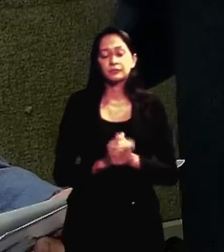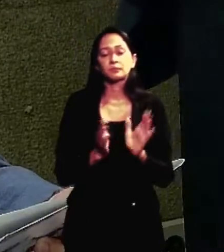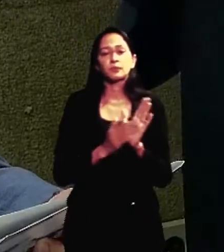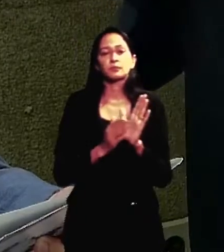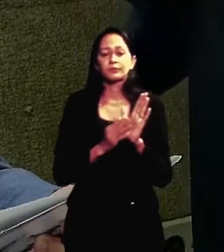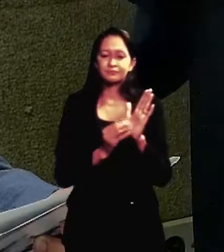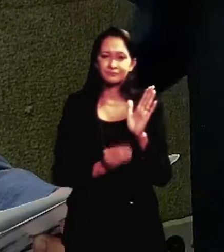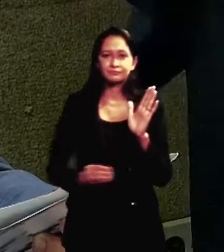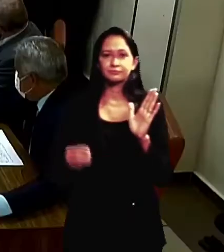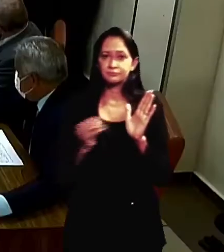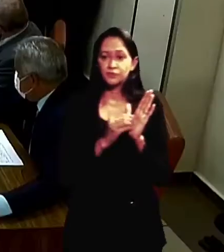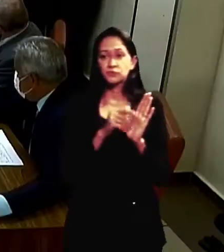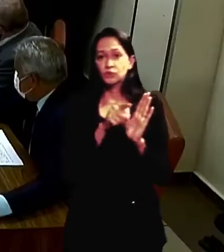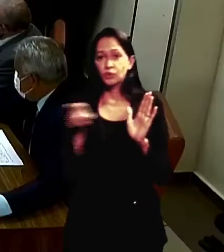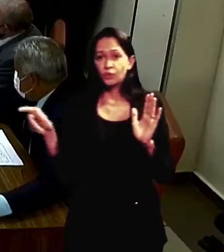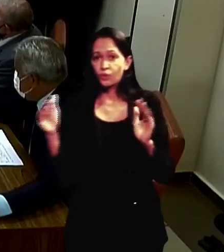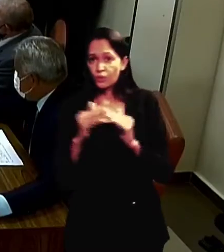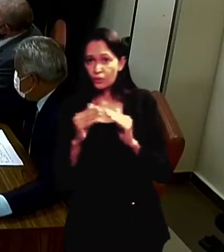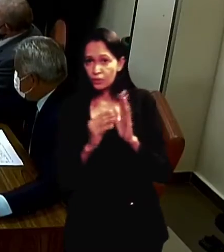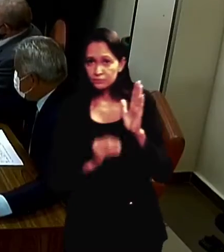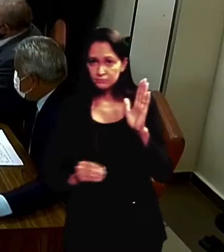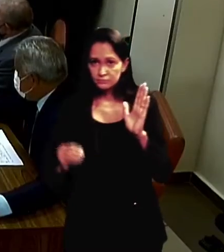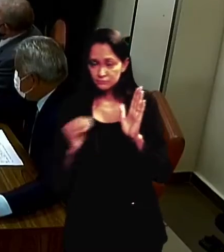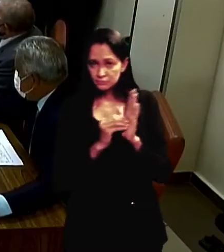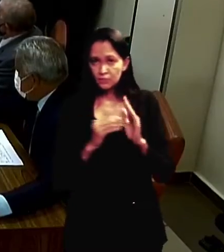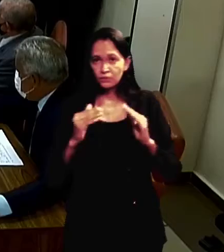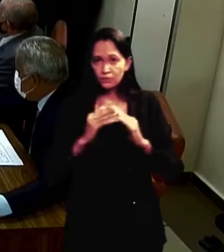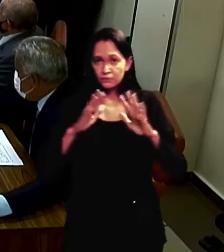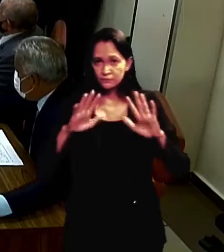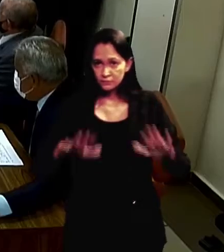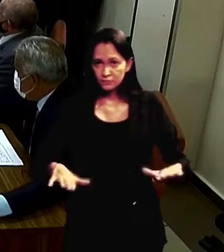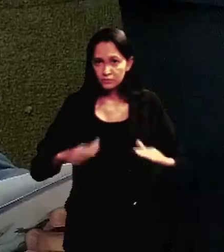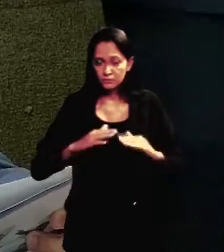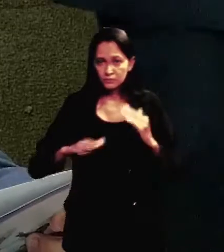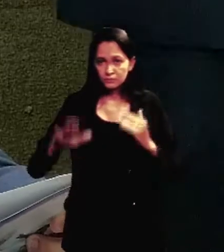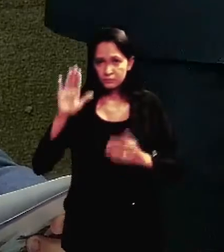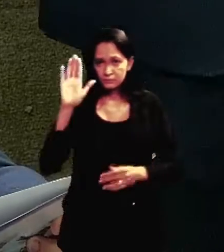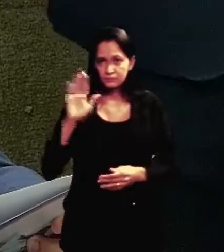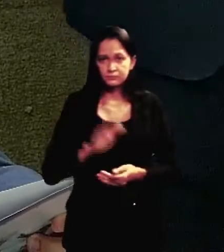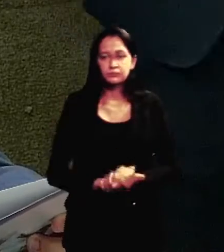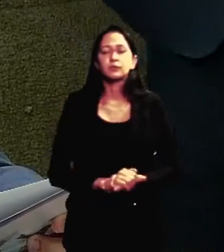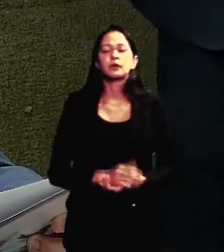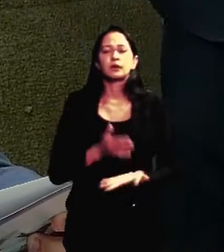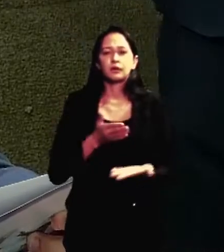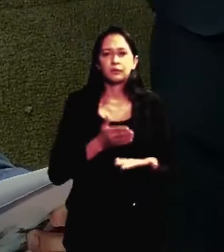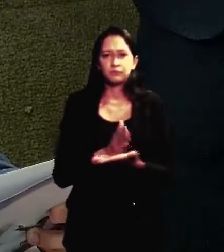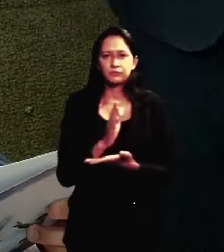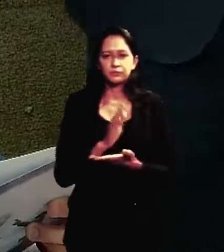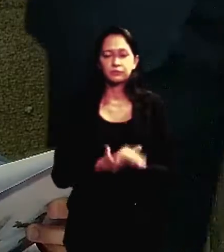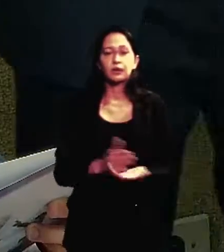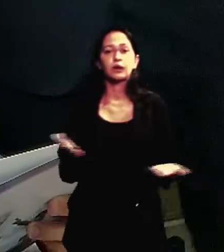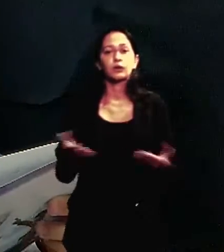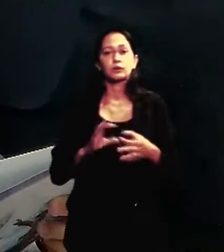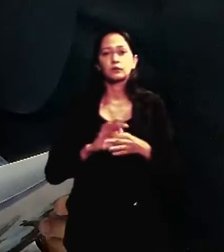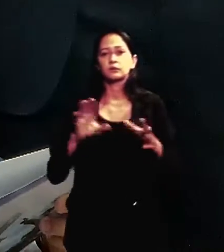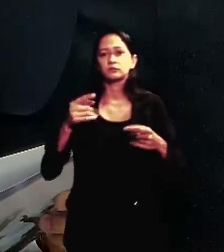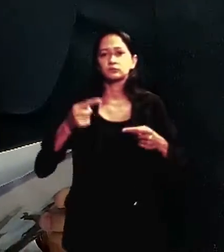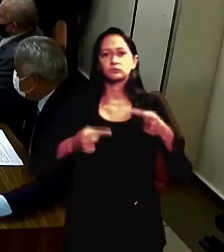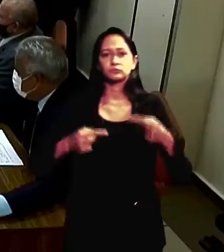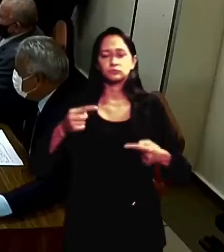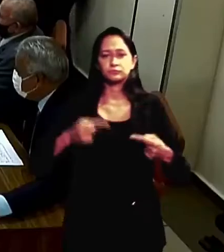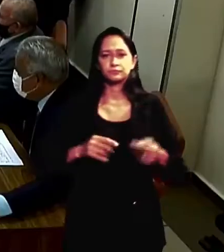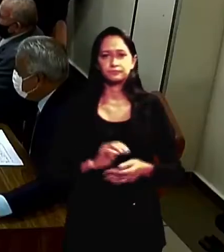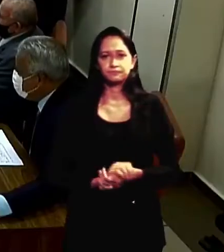proposta de inclusão e inversão de pauta está em votação. Sobre as formas como estão os contrários, se manifestem. Aprovada, o projeto está em discussão.